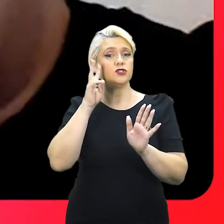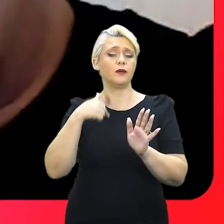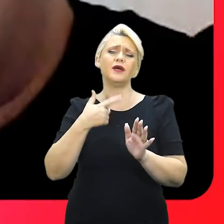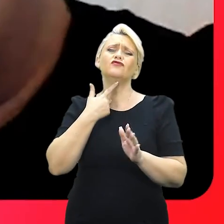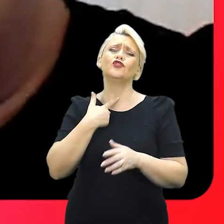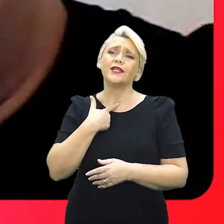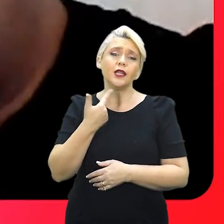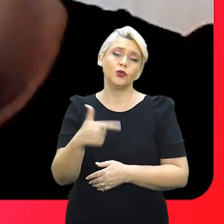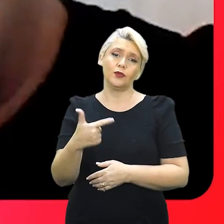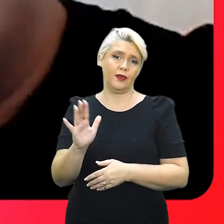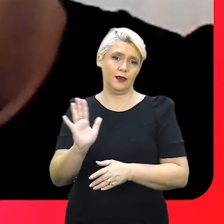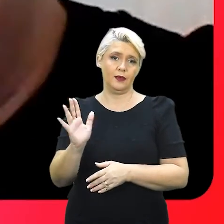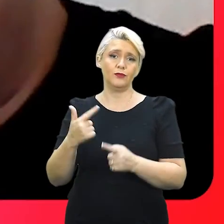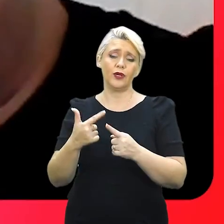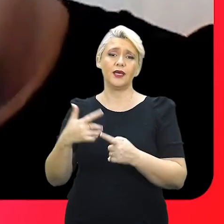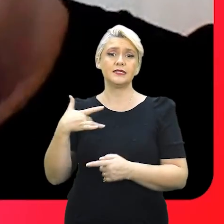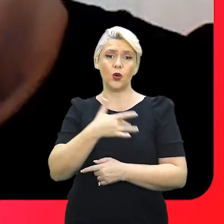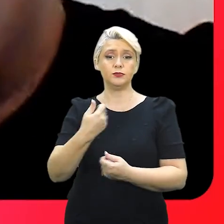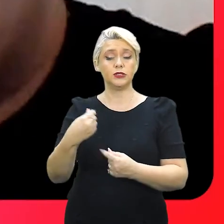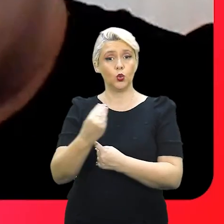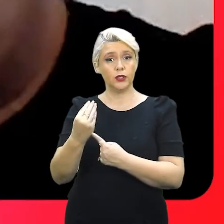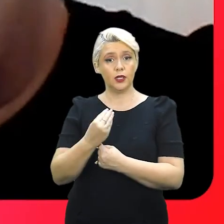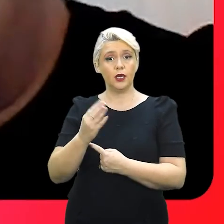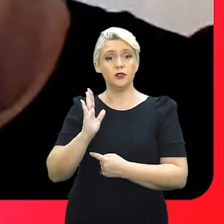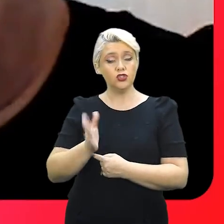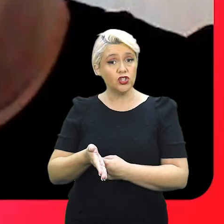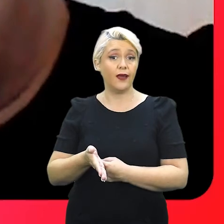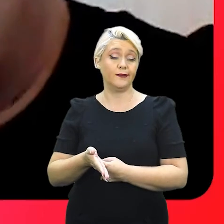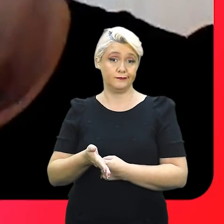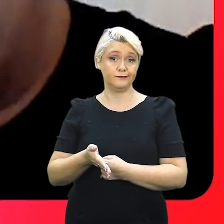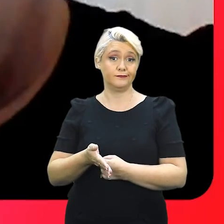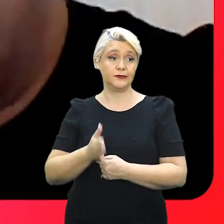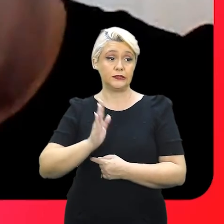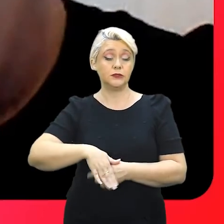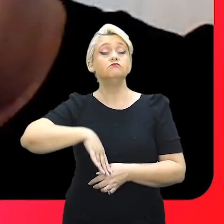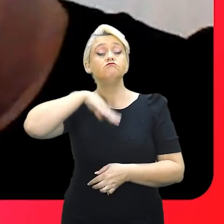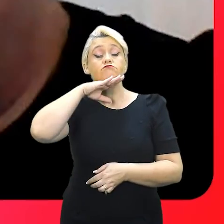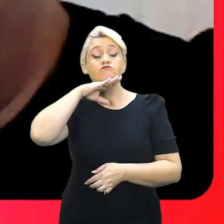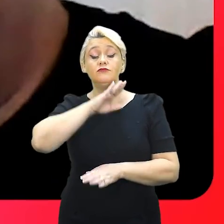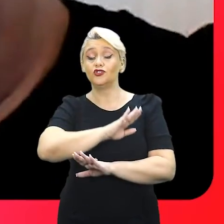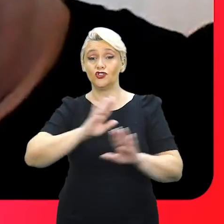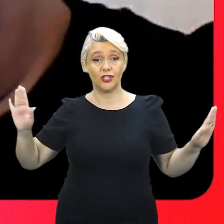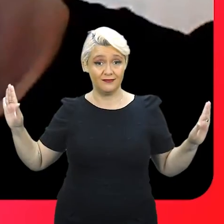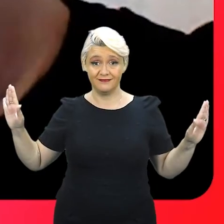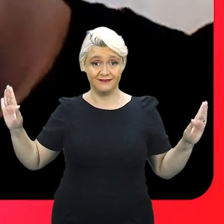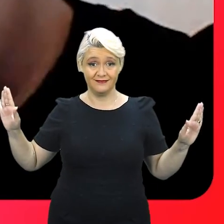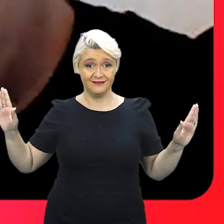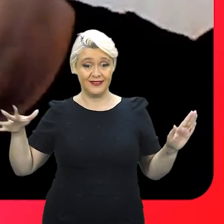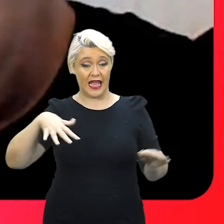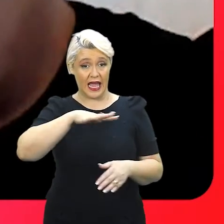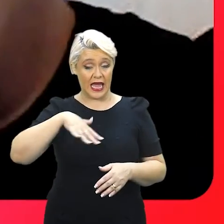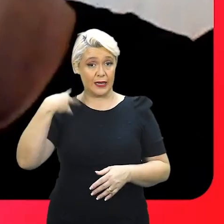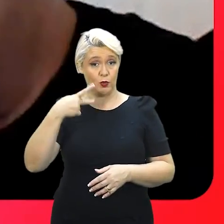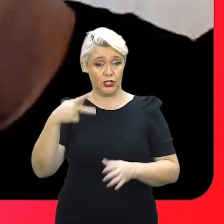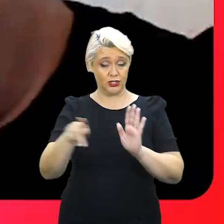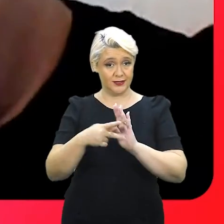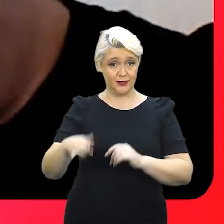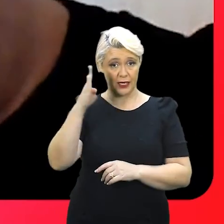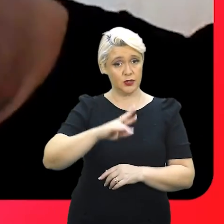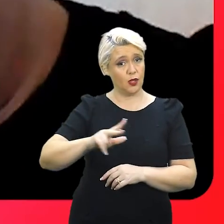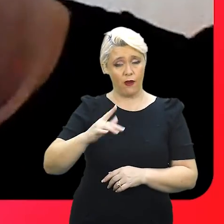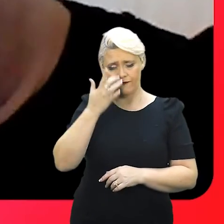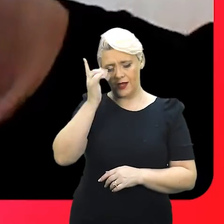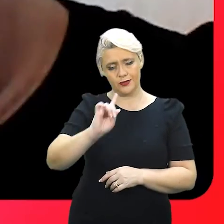tenho vontade, não, por causa da saúde, porque também já enchi o saco com esse meio político aqui no Brasil. Não é